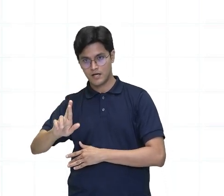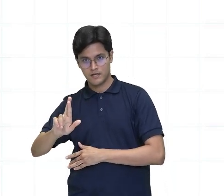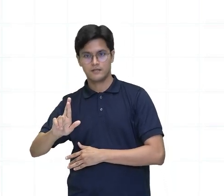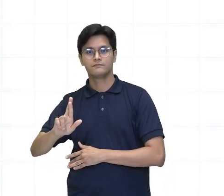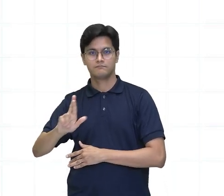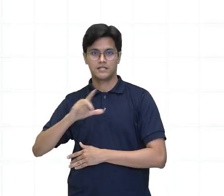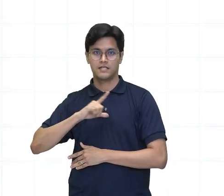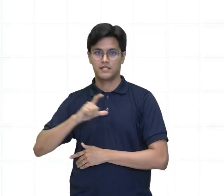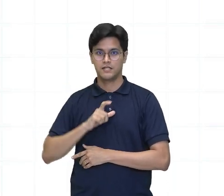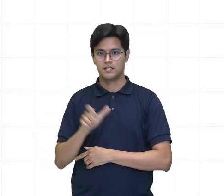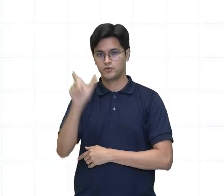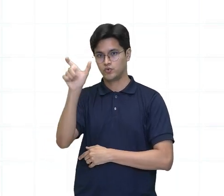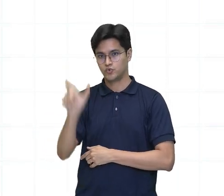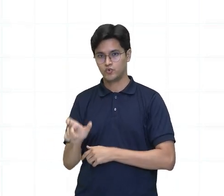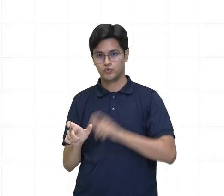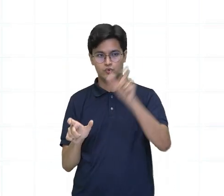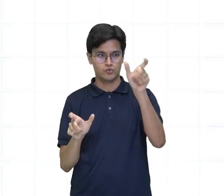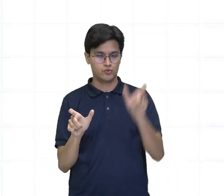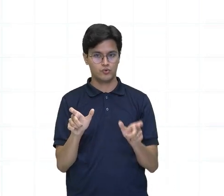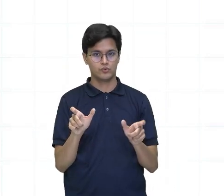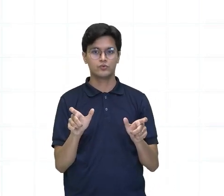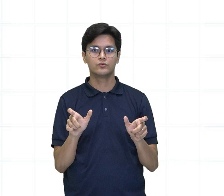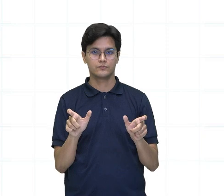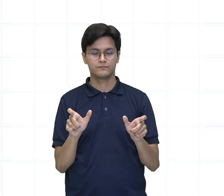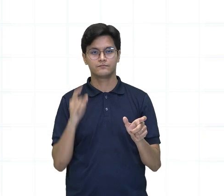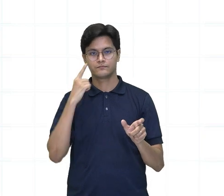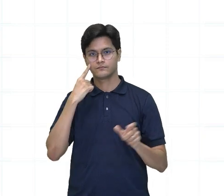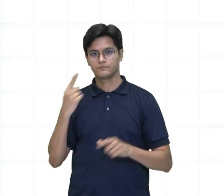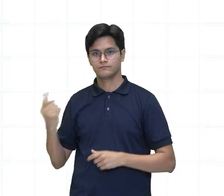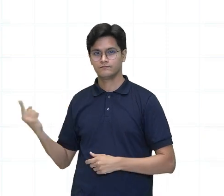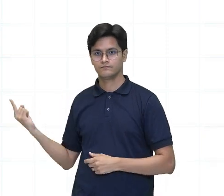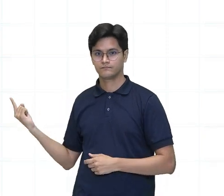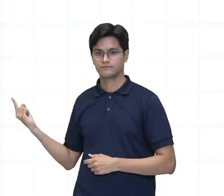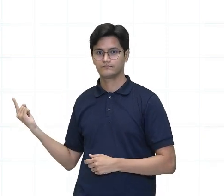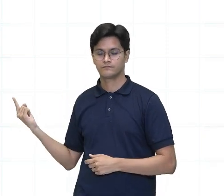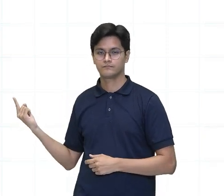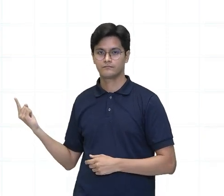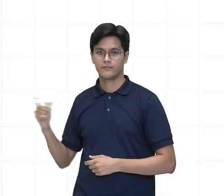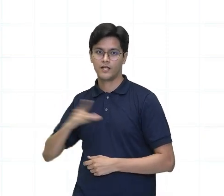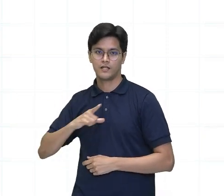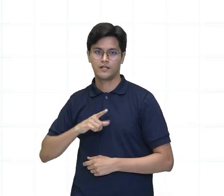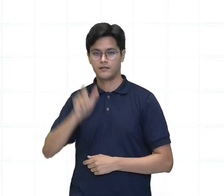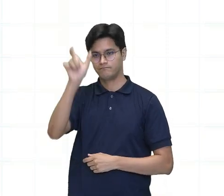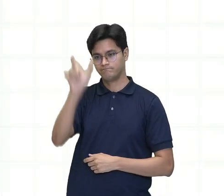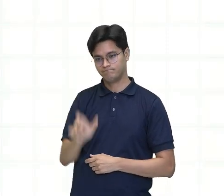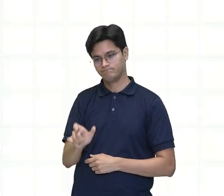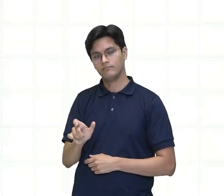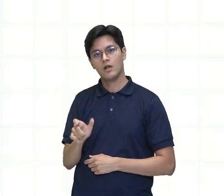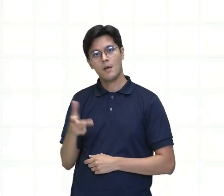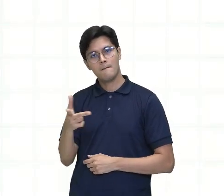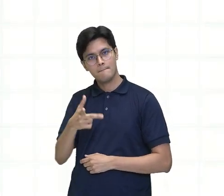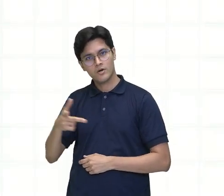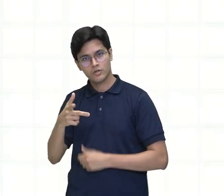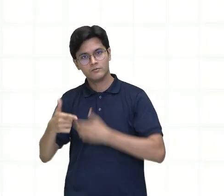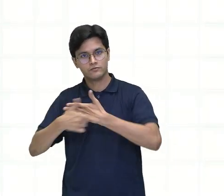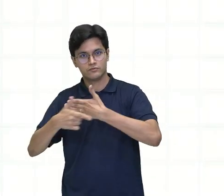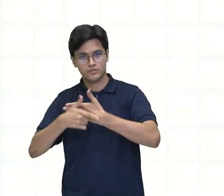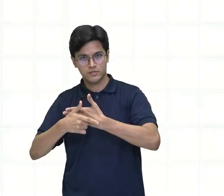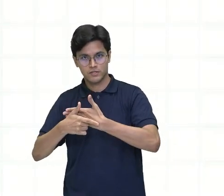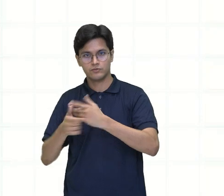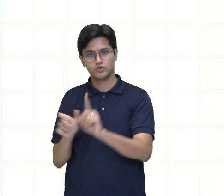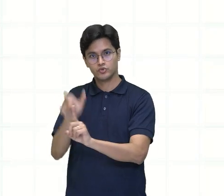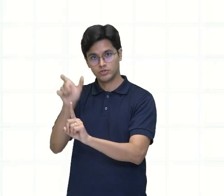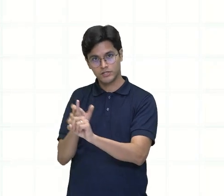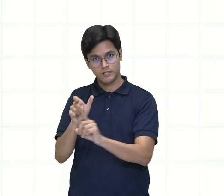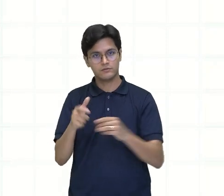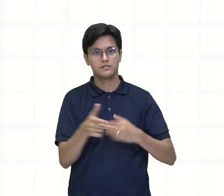a correspondência entre os pronomes com função de sujeito e os pronomes com função de objeto, certo? Para que